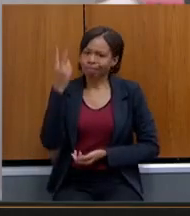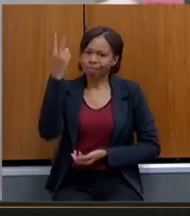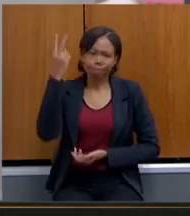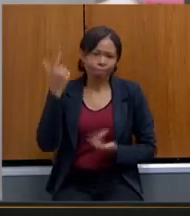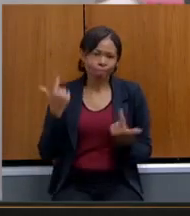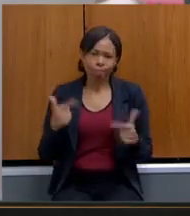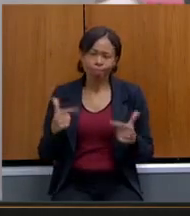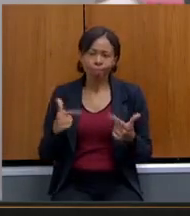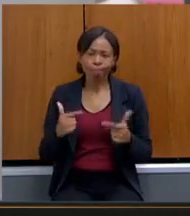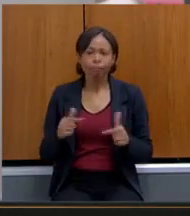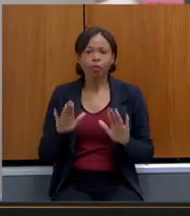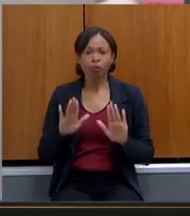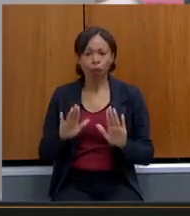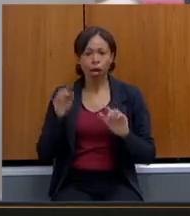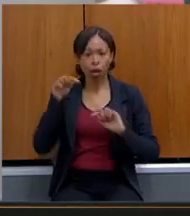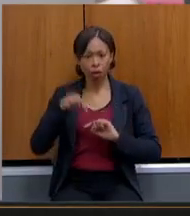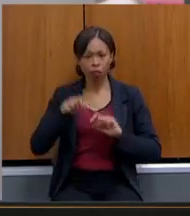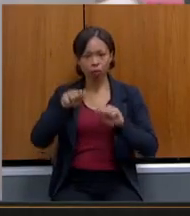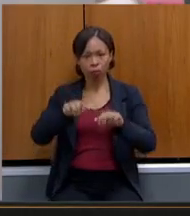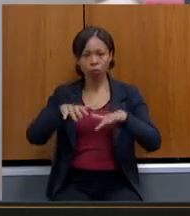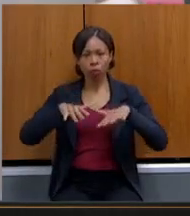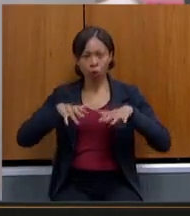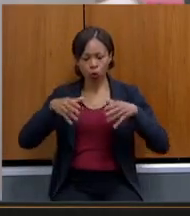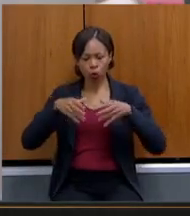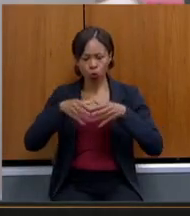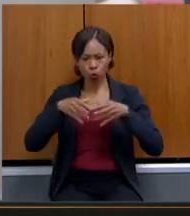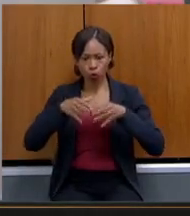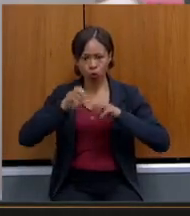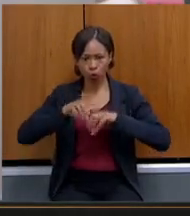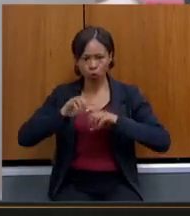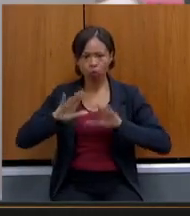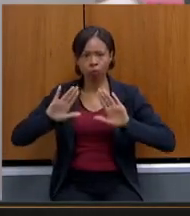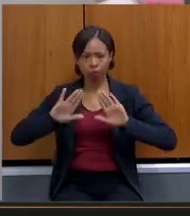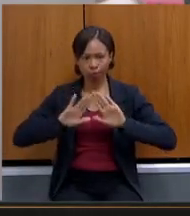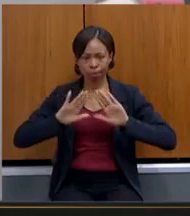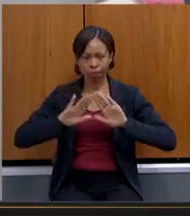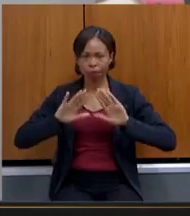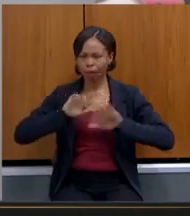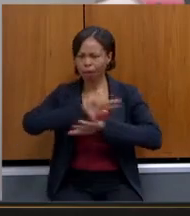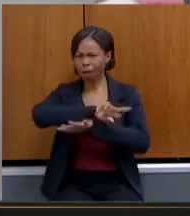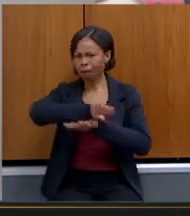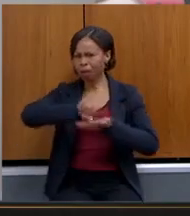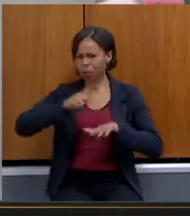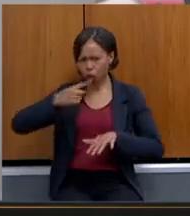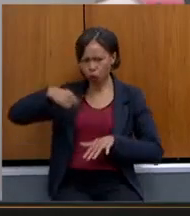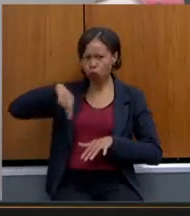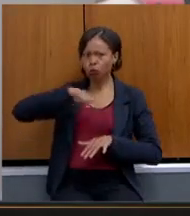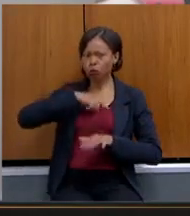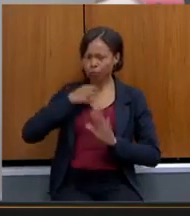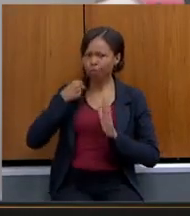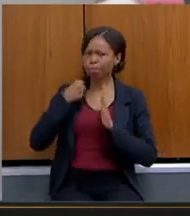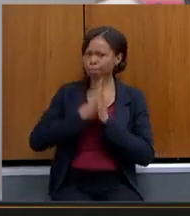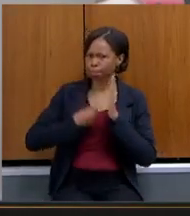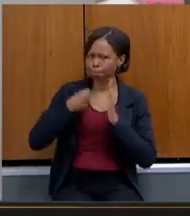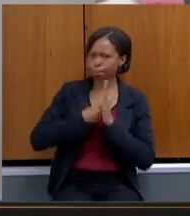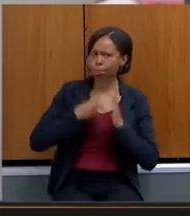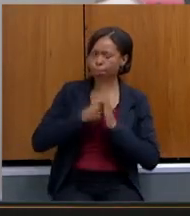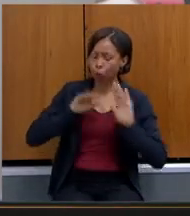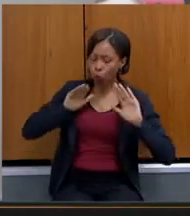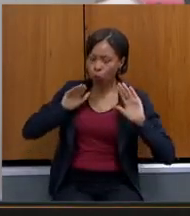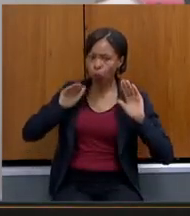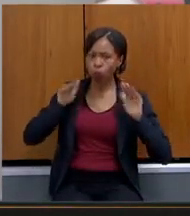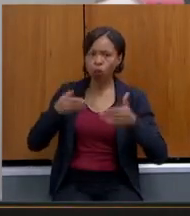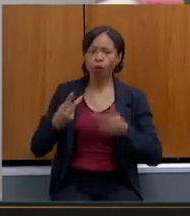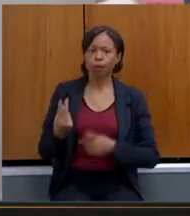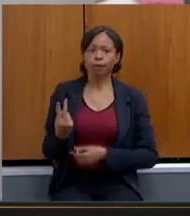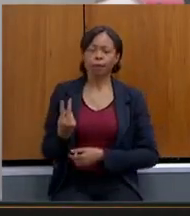mais tardon que aqui na comissão de educação e na Assembleia Legislativa muitos de nós fazemos a luta em defesa da Vida em